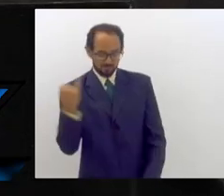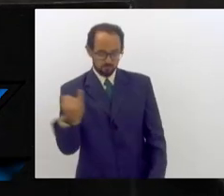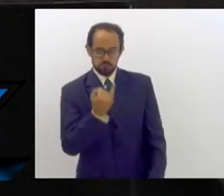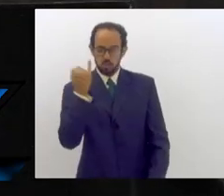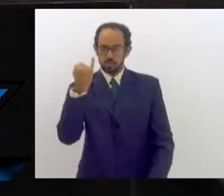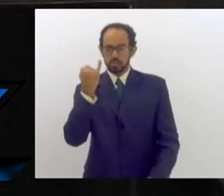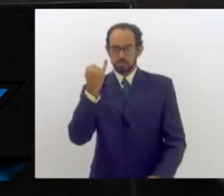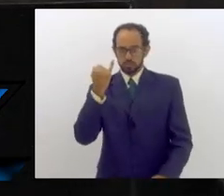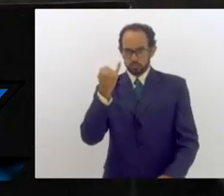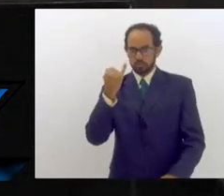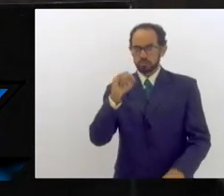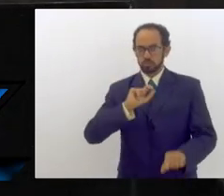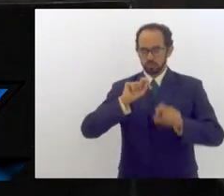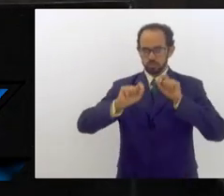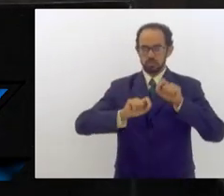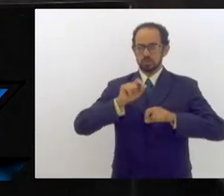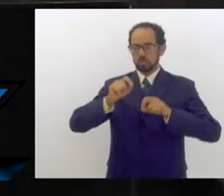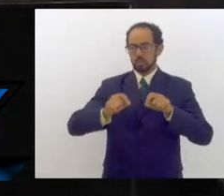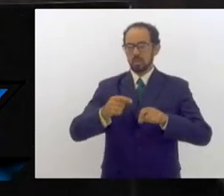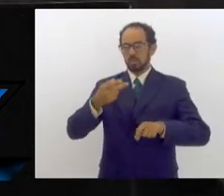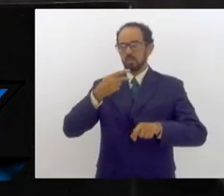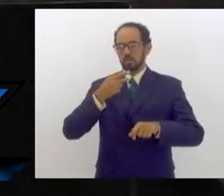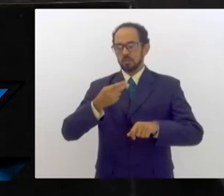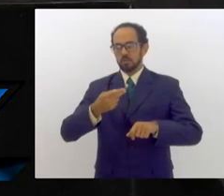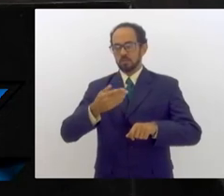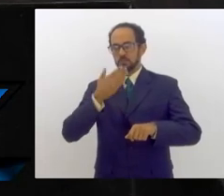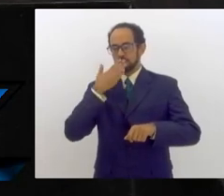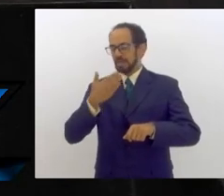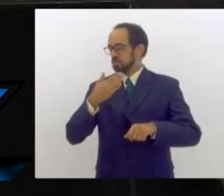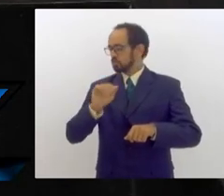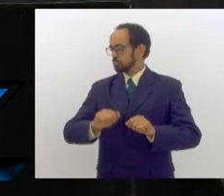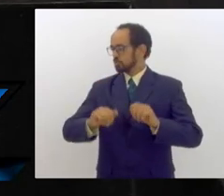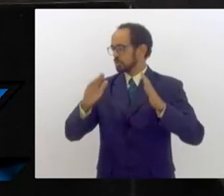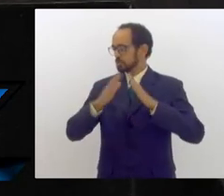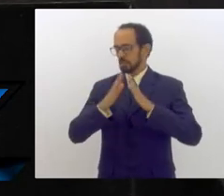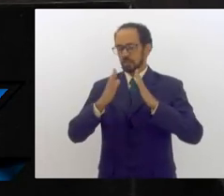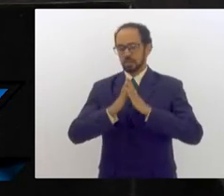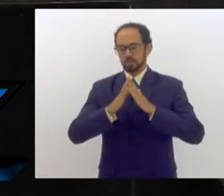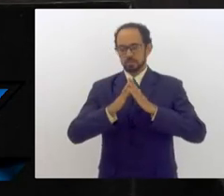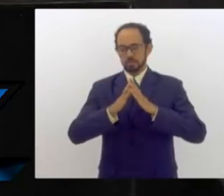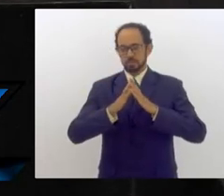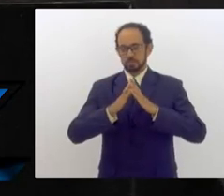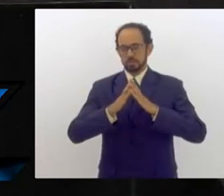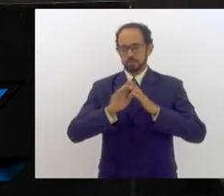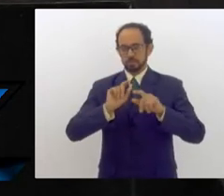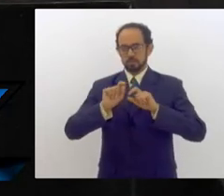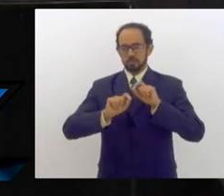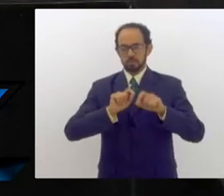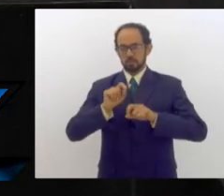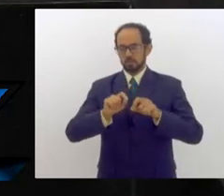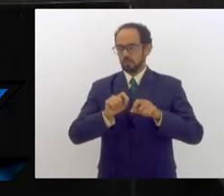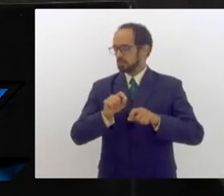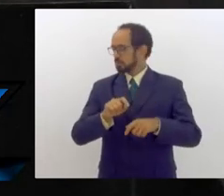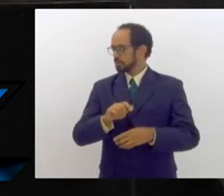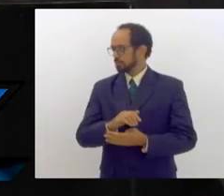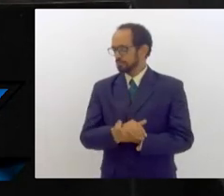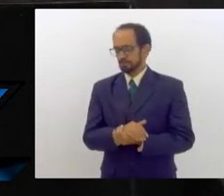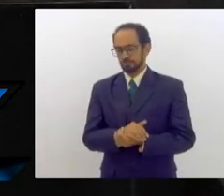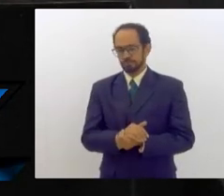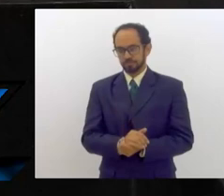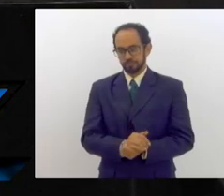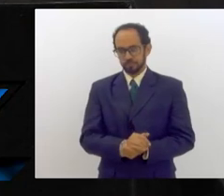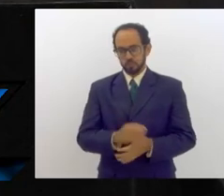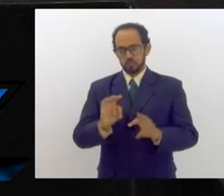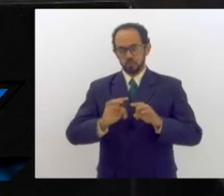faço uma solicitação nessa casa que a luz das discussões que estão acontecendo